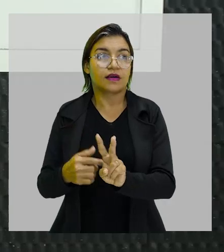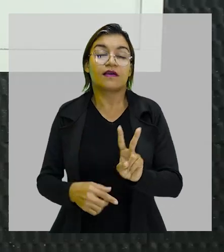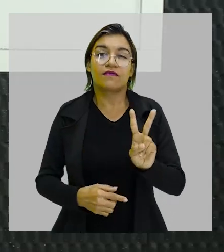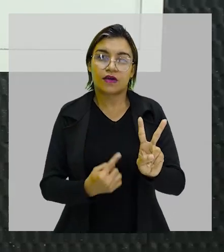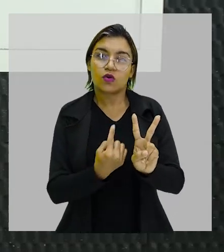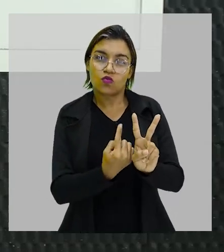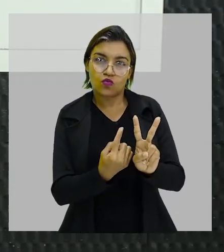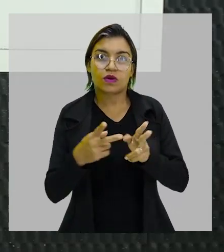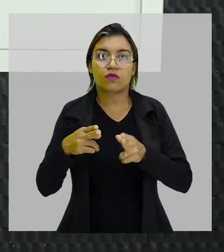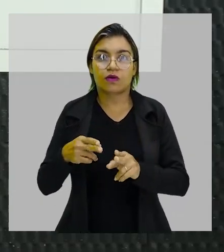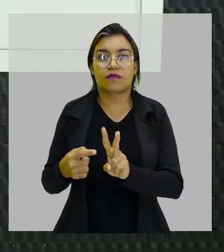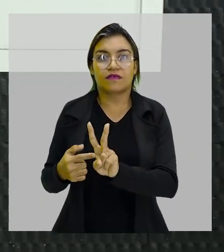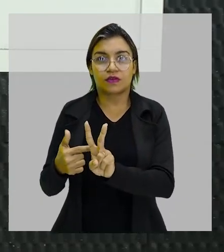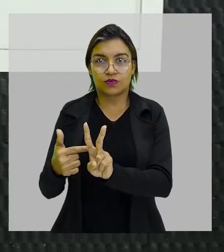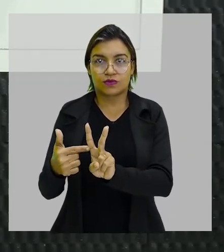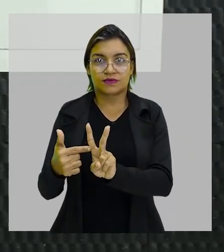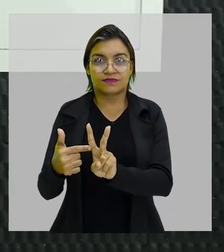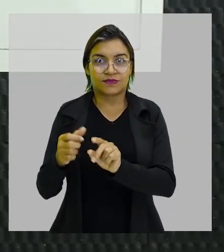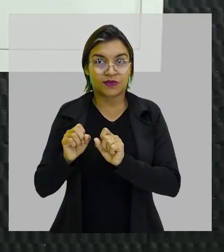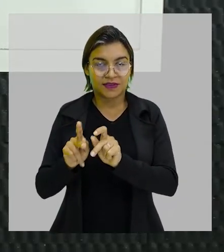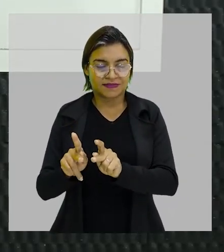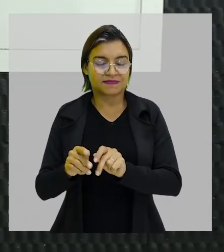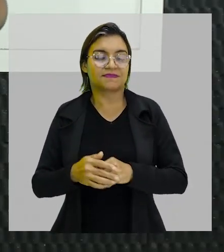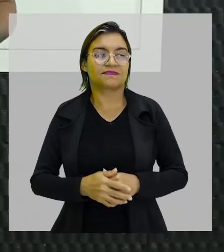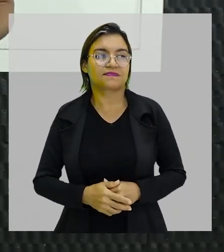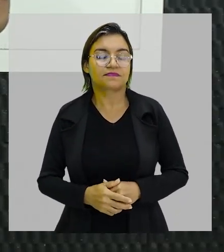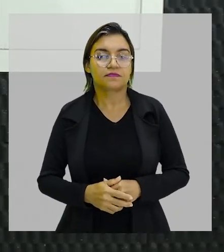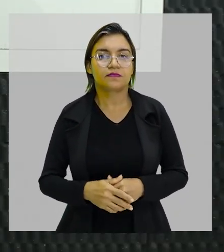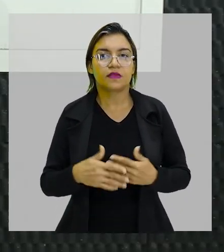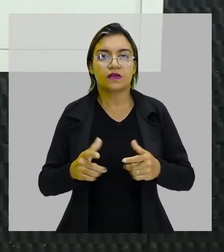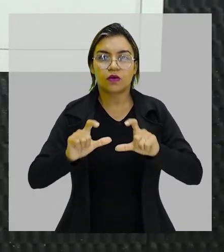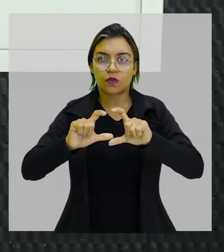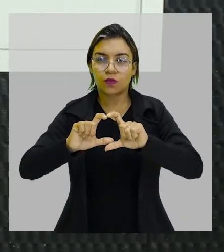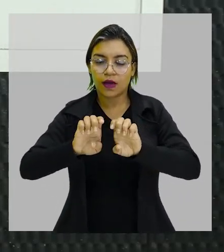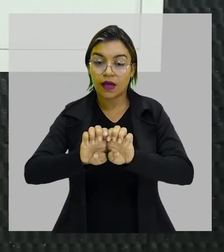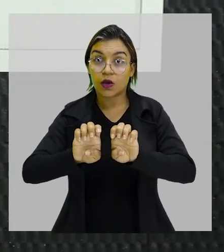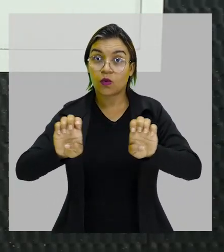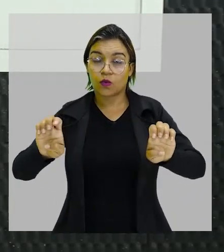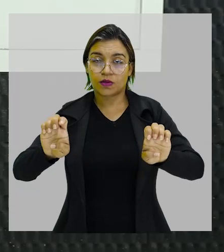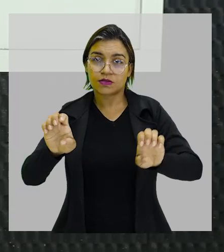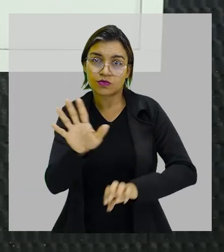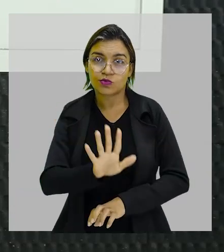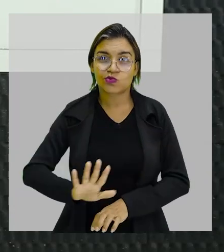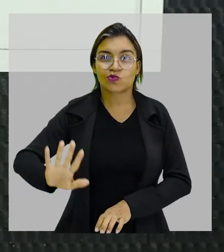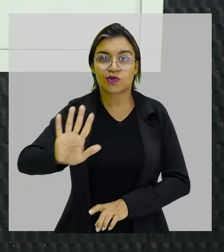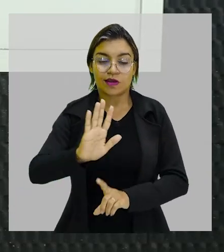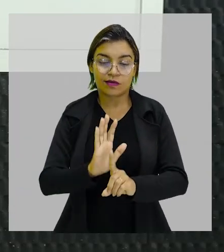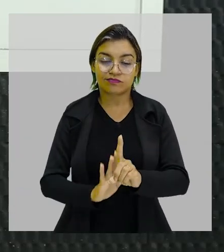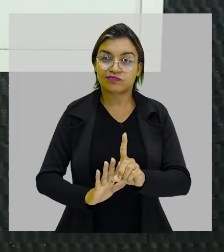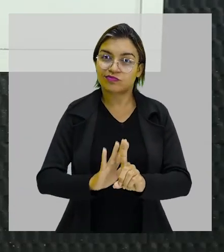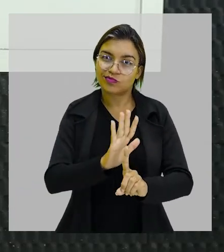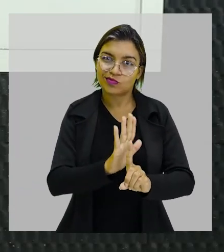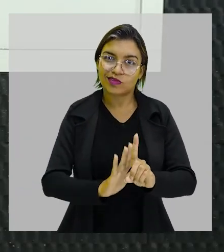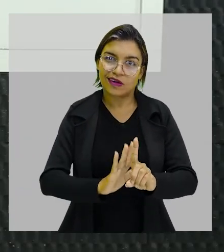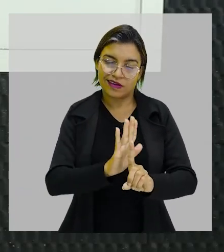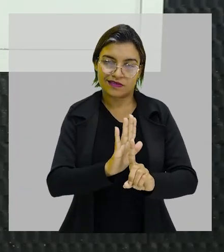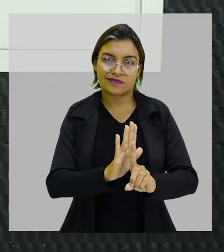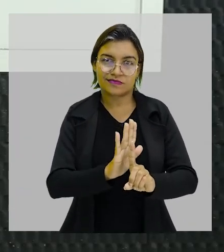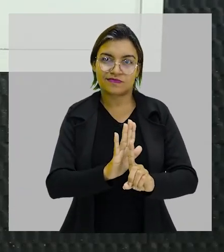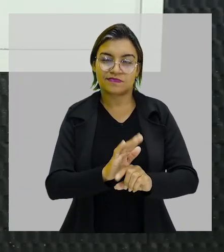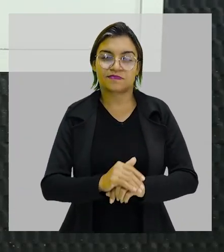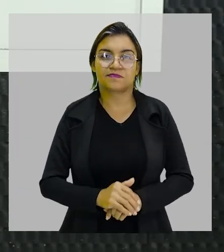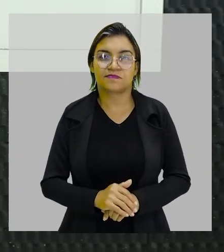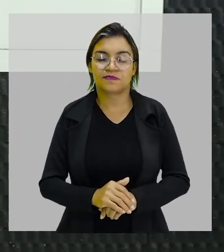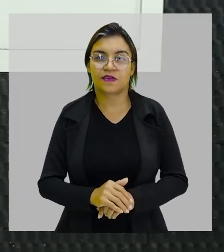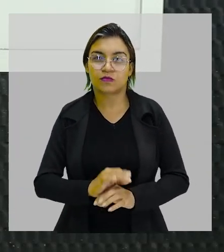Então vamos montar, não é, a equação geral para este gás, né, aquela equação geral de estado, que